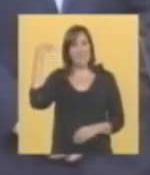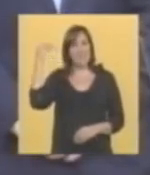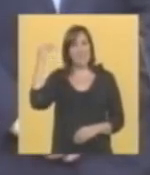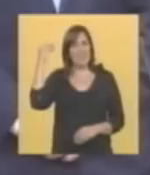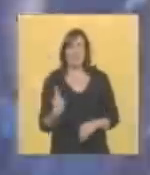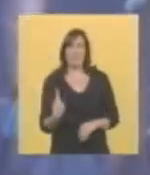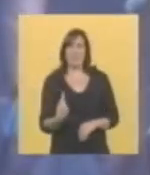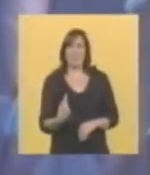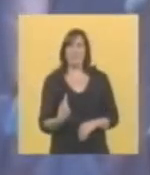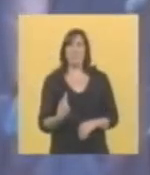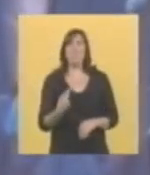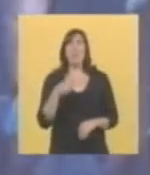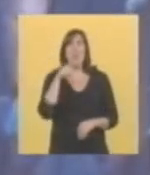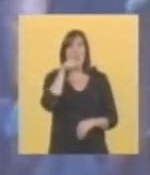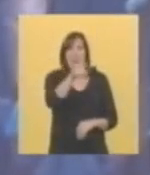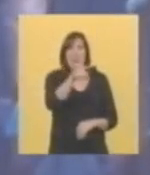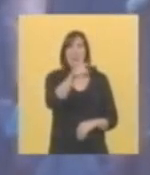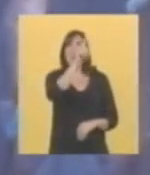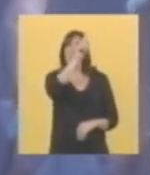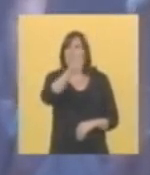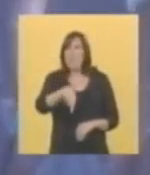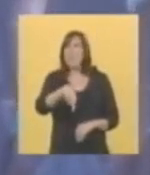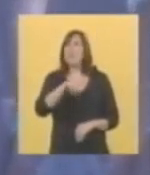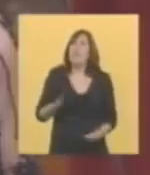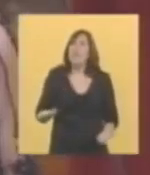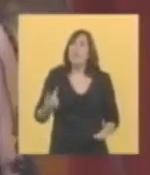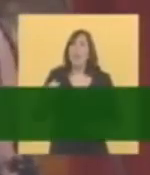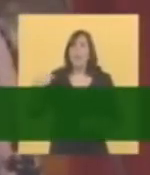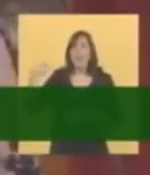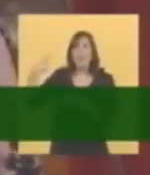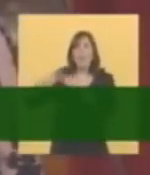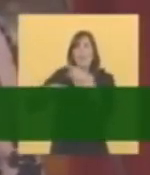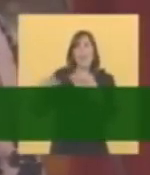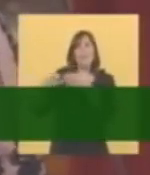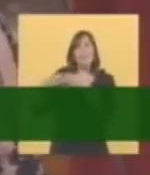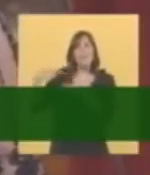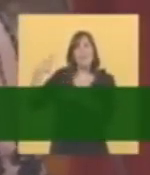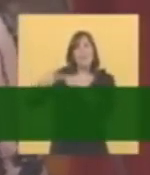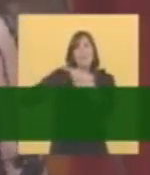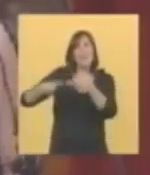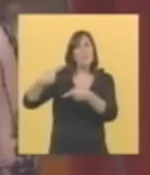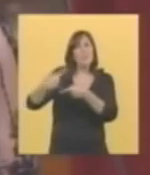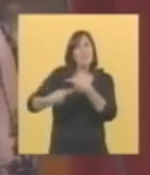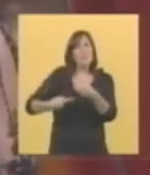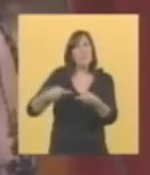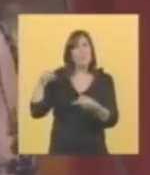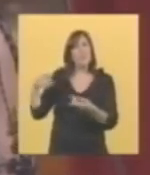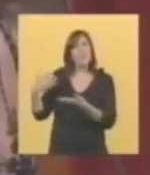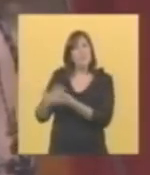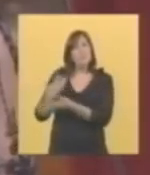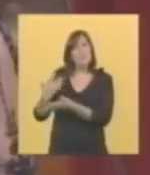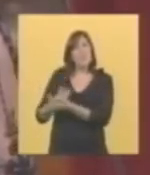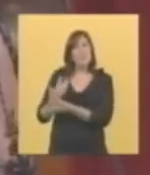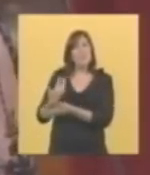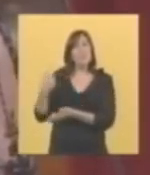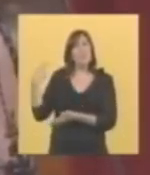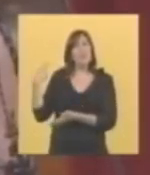do ex-marido Néstor Kirchner e da ditadura que funcionou no país entre 1976